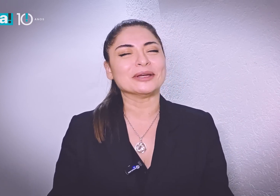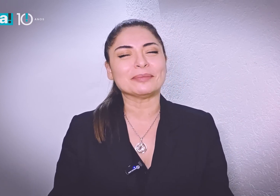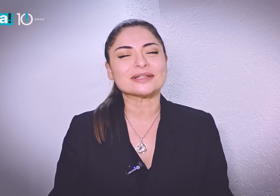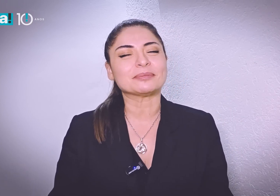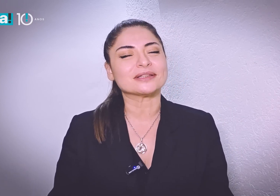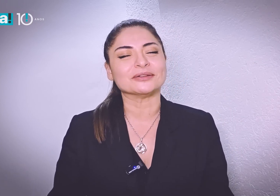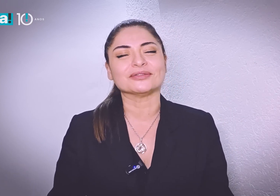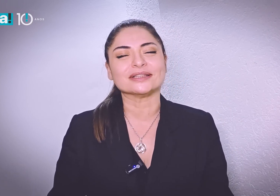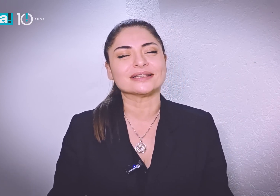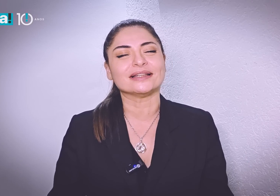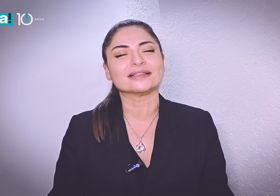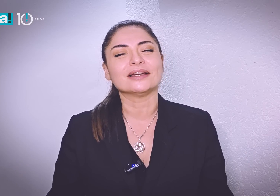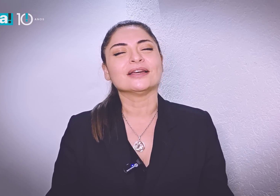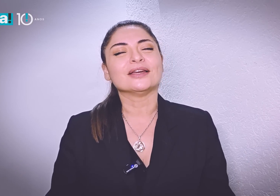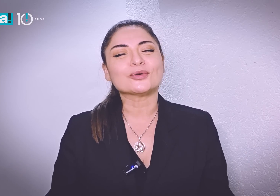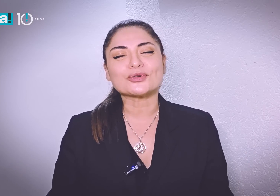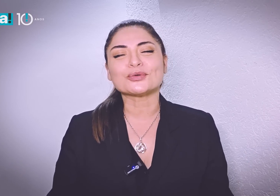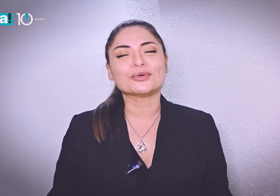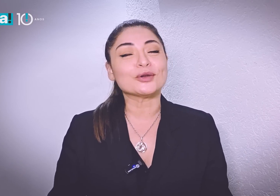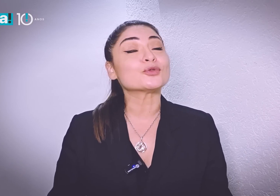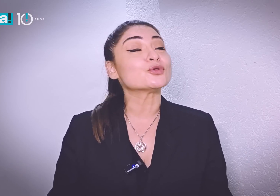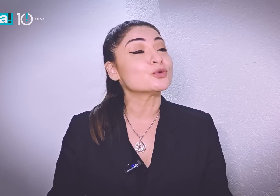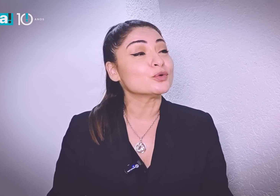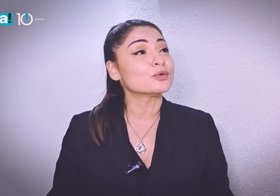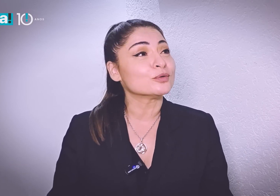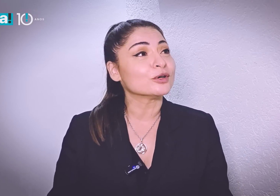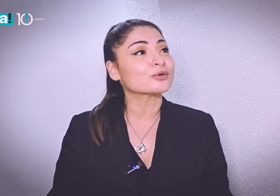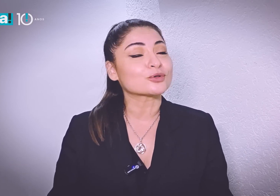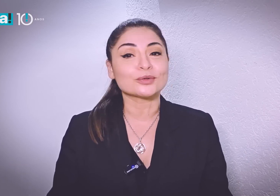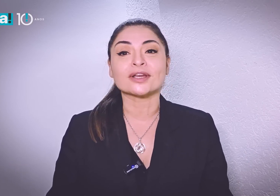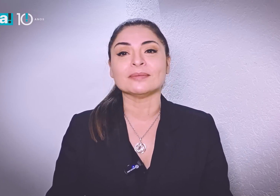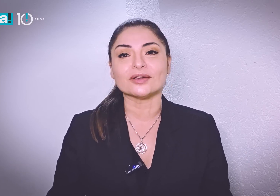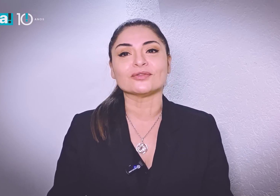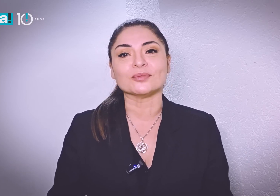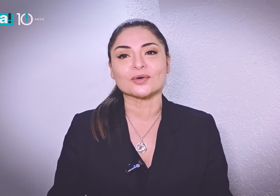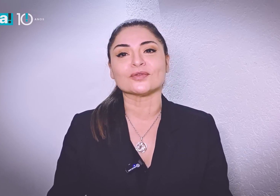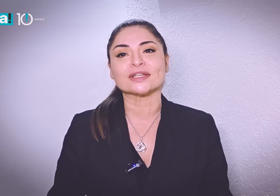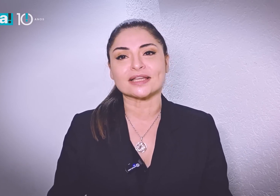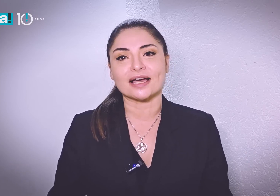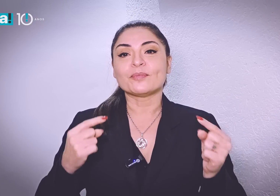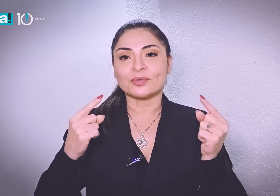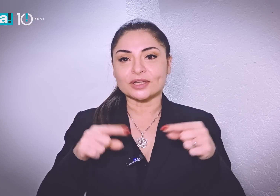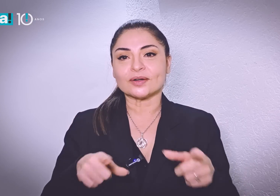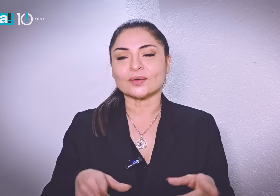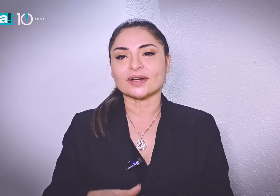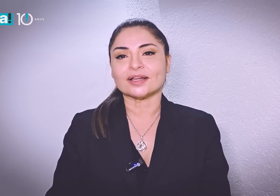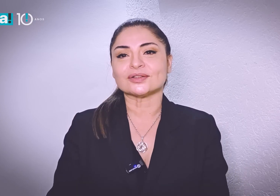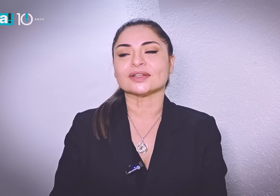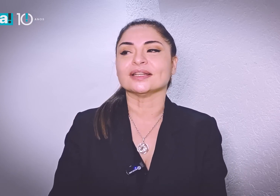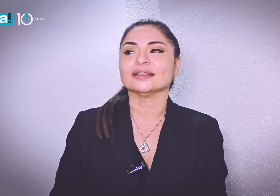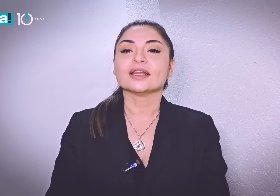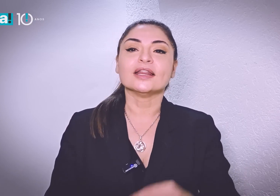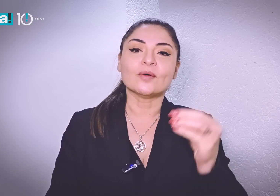tem também a participação em francês. Eu juro que amanhã eu vou me confessar por ter